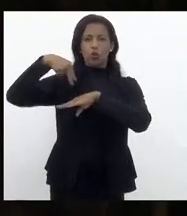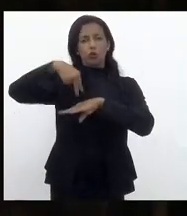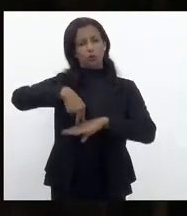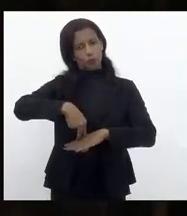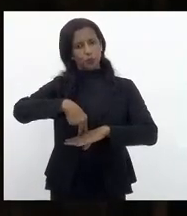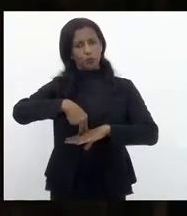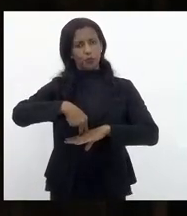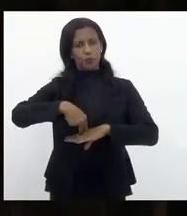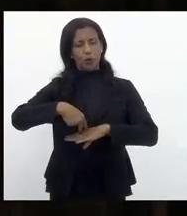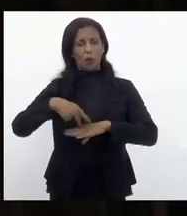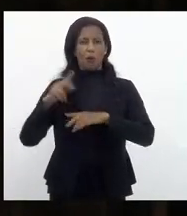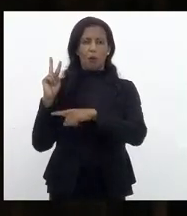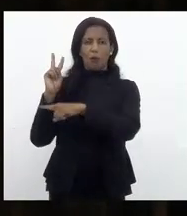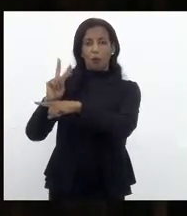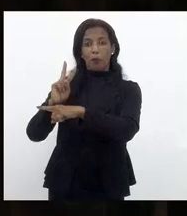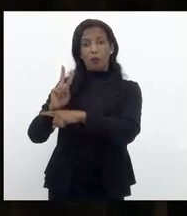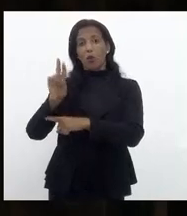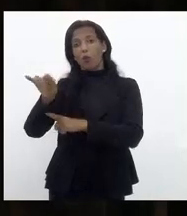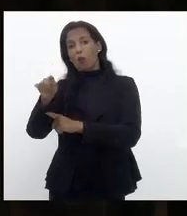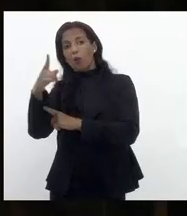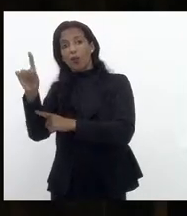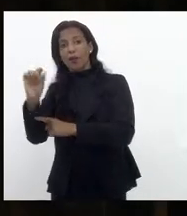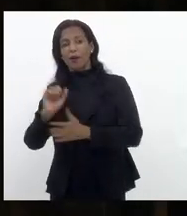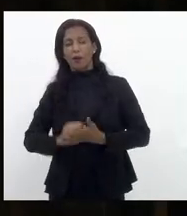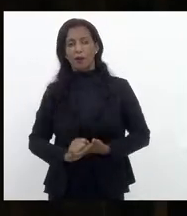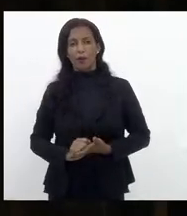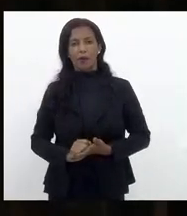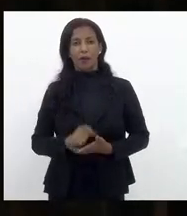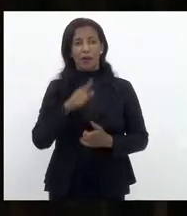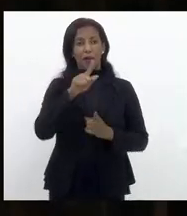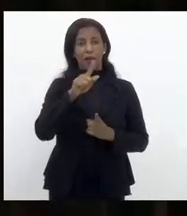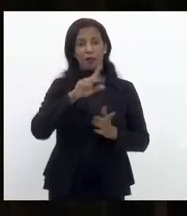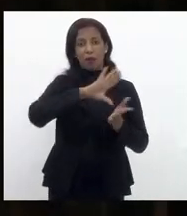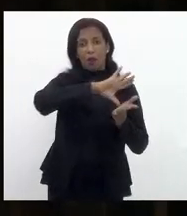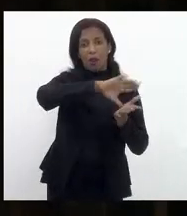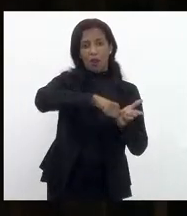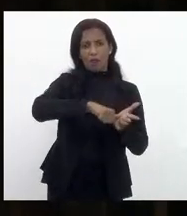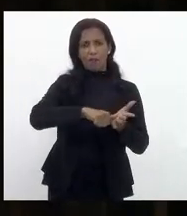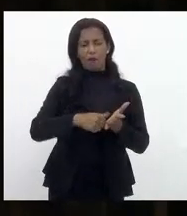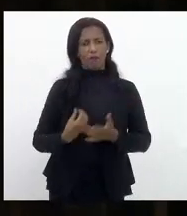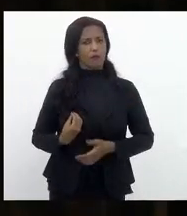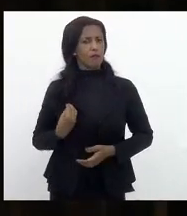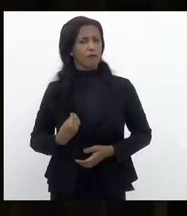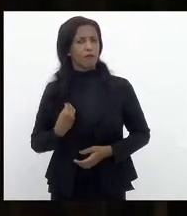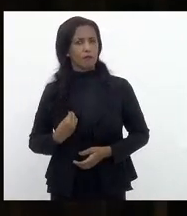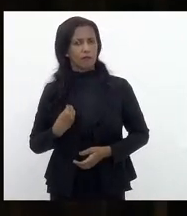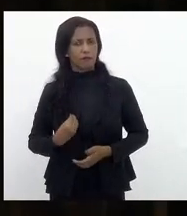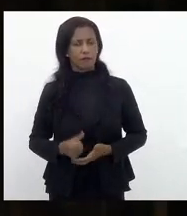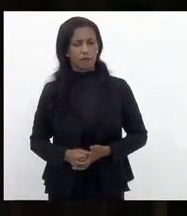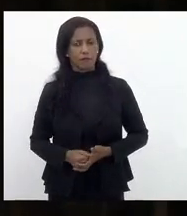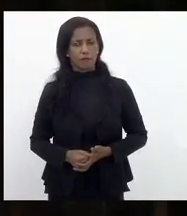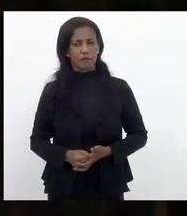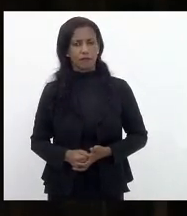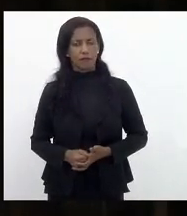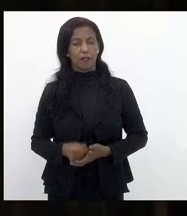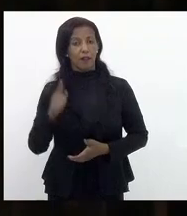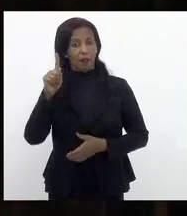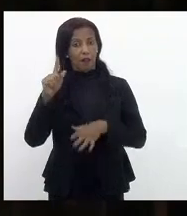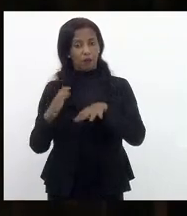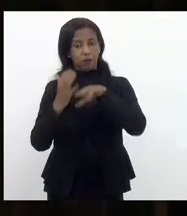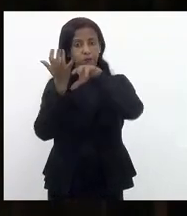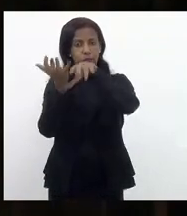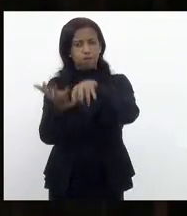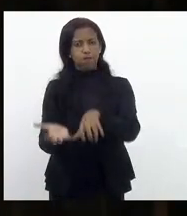falantes as tribunas para defender uma união entre o ladrão que habitava o planalto